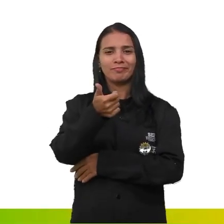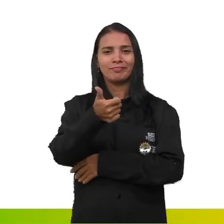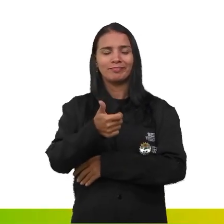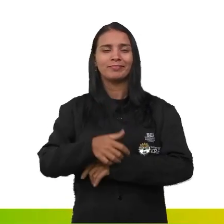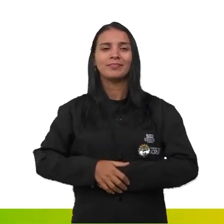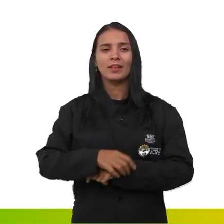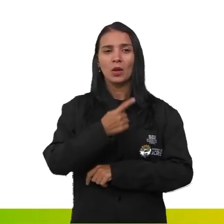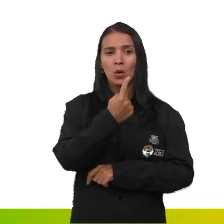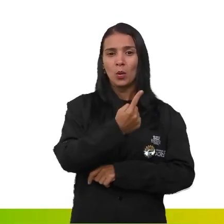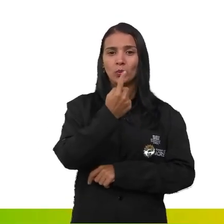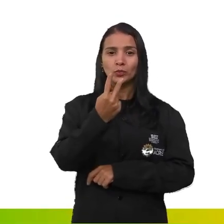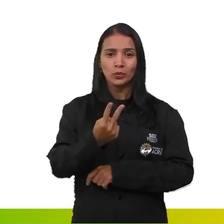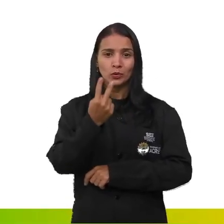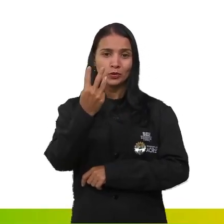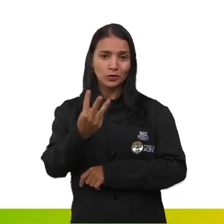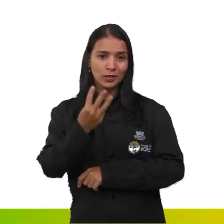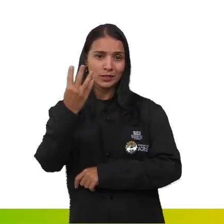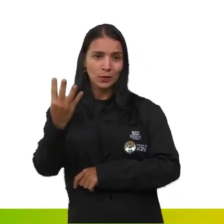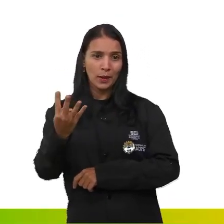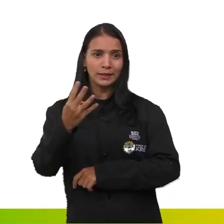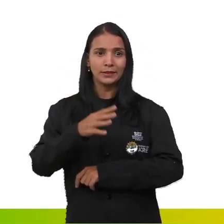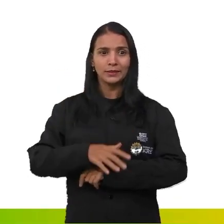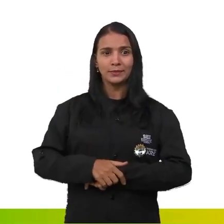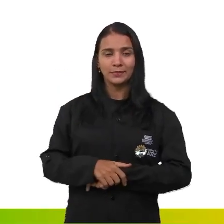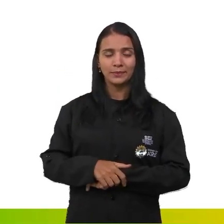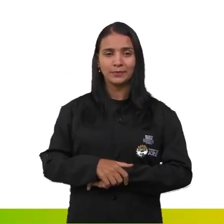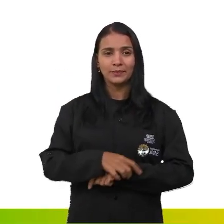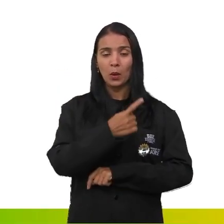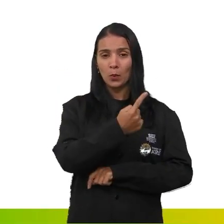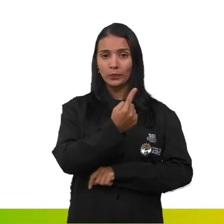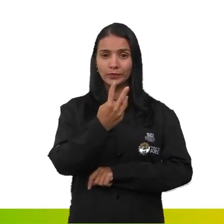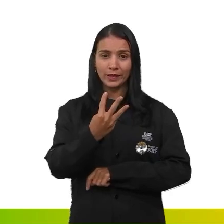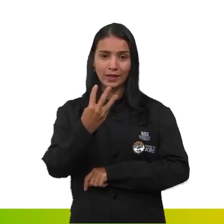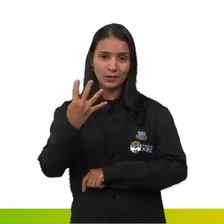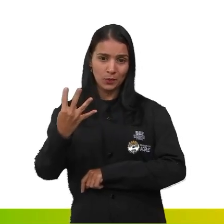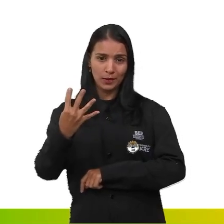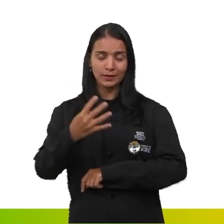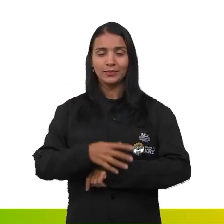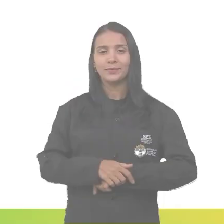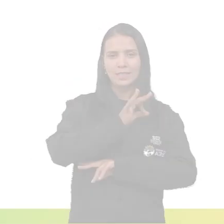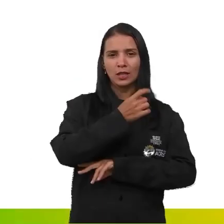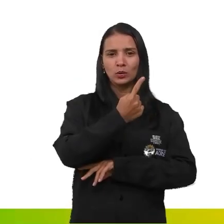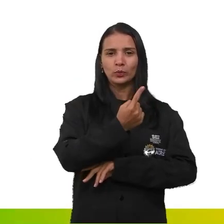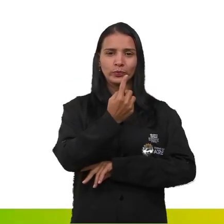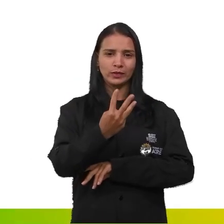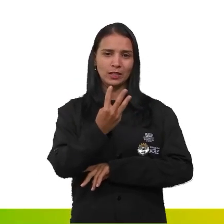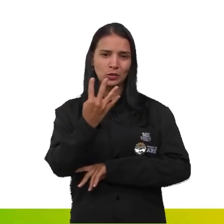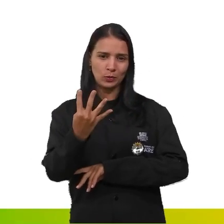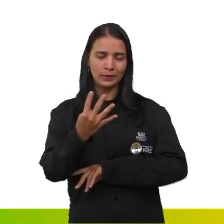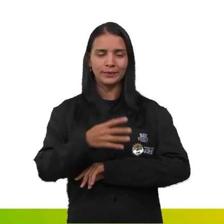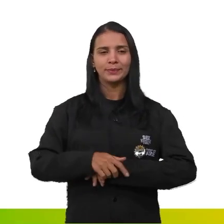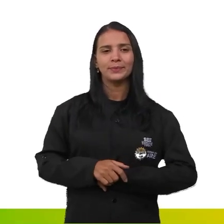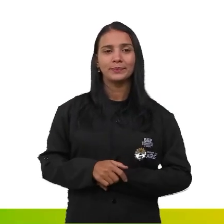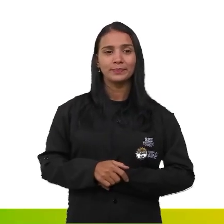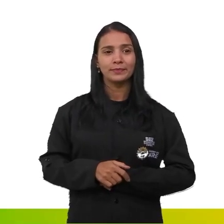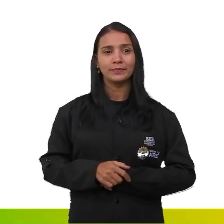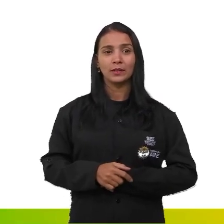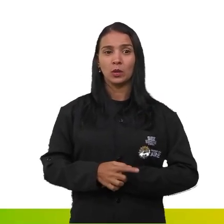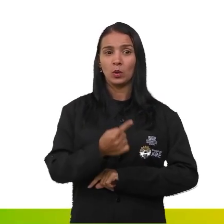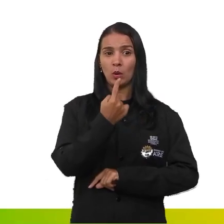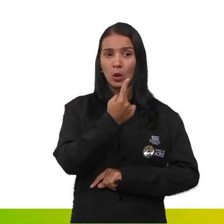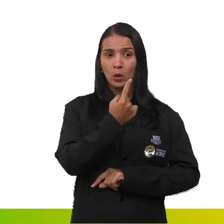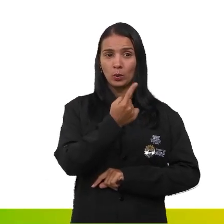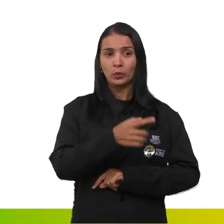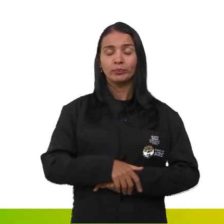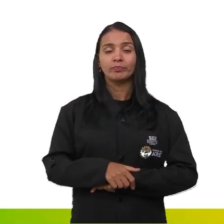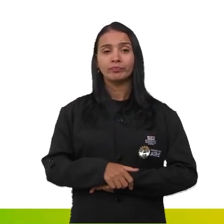estão corretas. Vamos só voltar e entender o que tem de certo na 3 e na 4? Let's go. A 3, a remediação